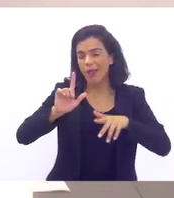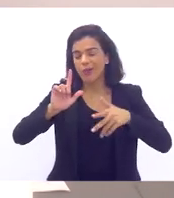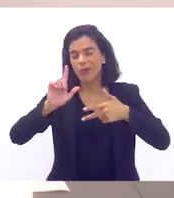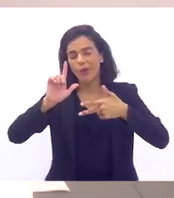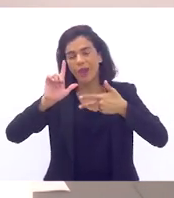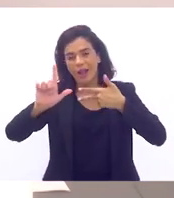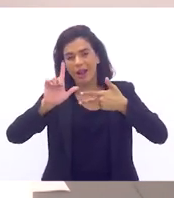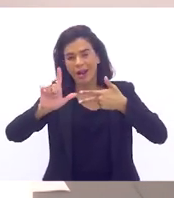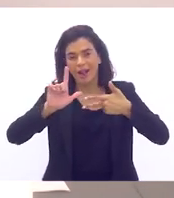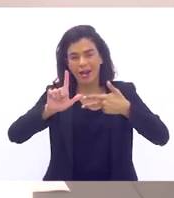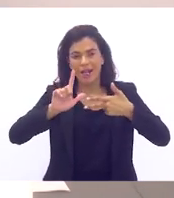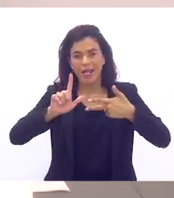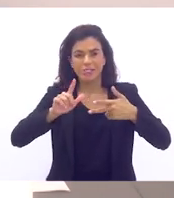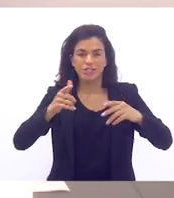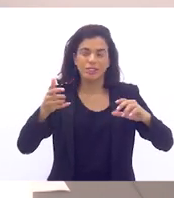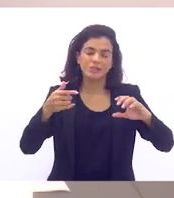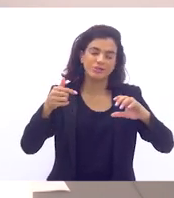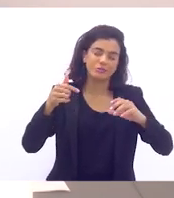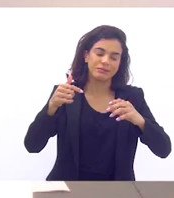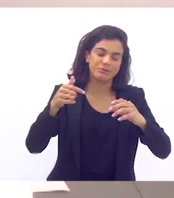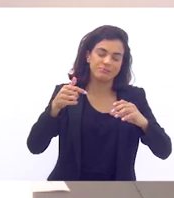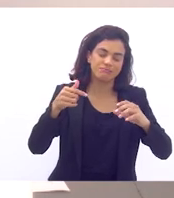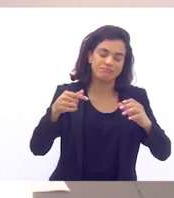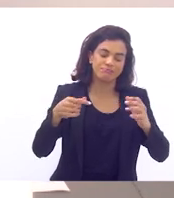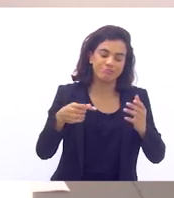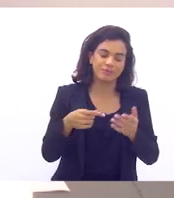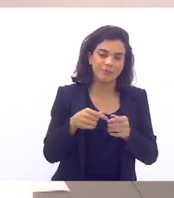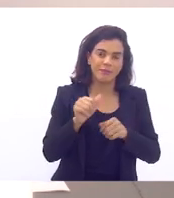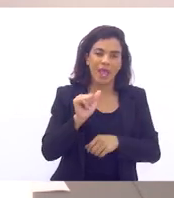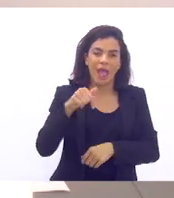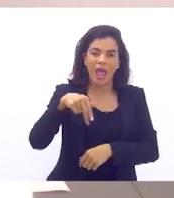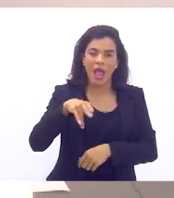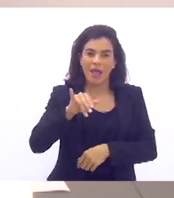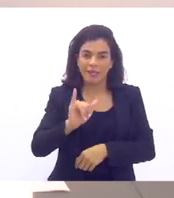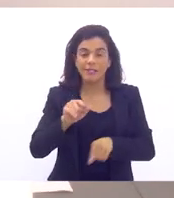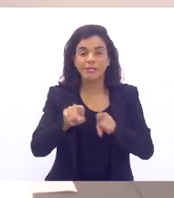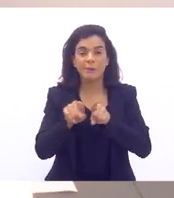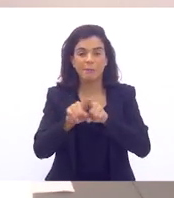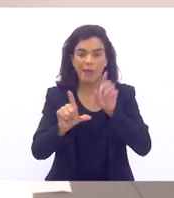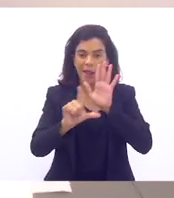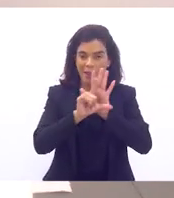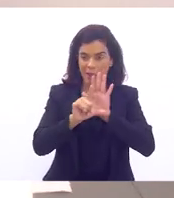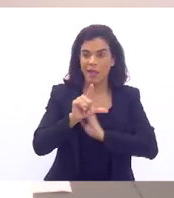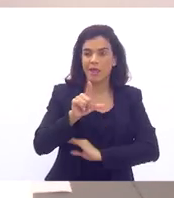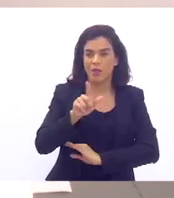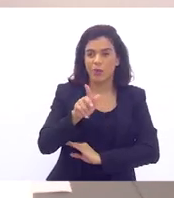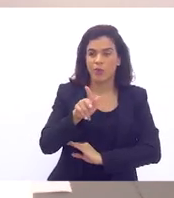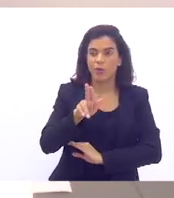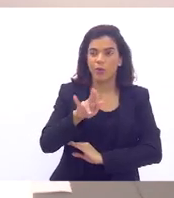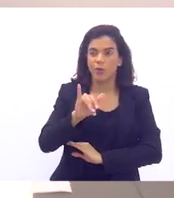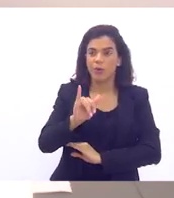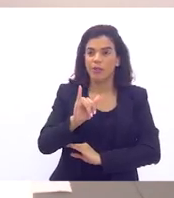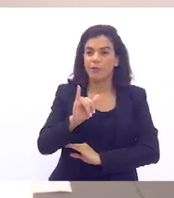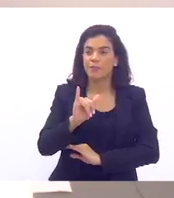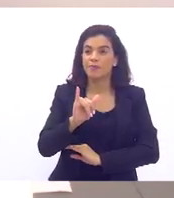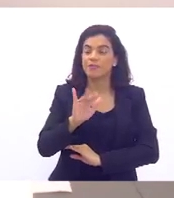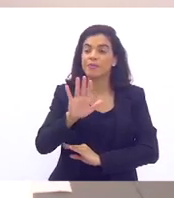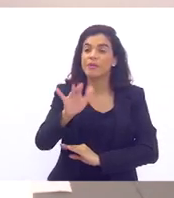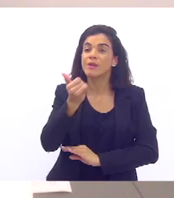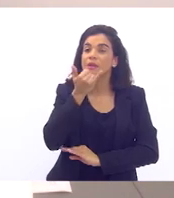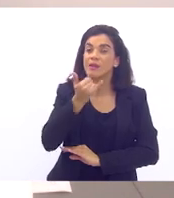mas principalmente da lei que a gente vai certamente Aprovar Na casa obrigado Marco Lisan pois não Mônica